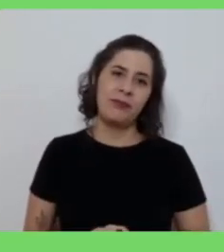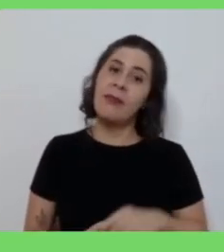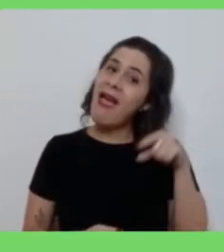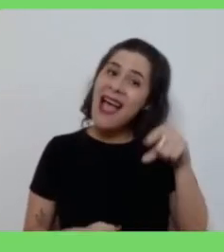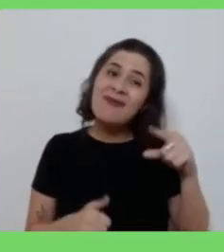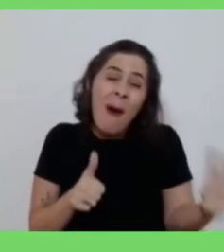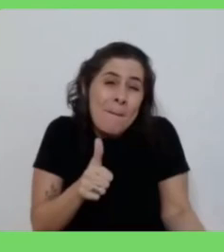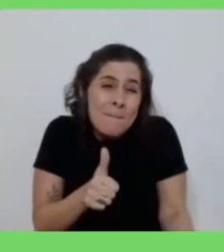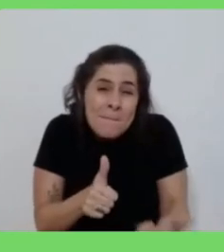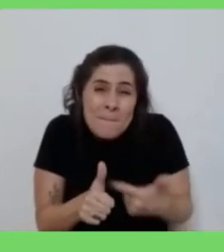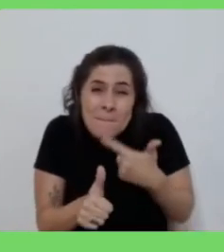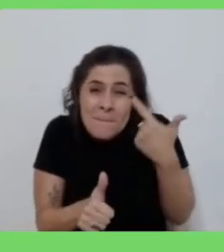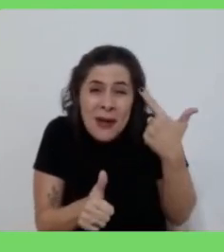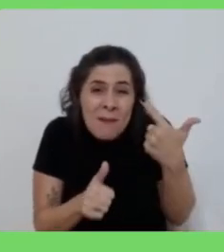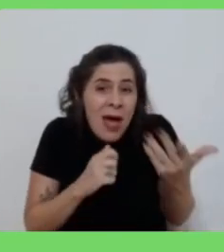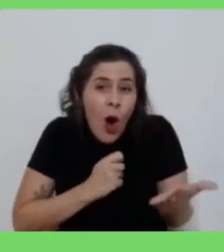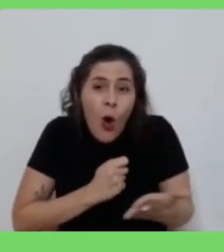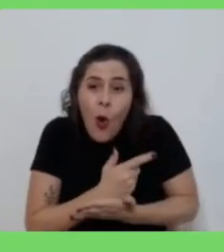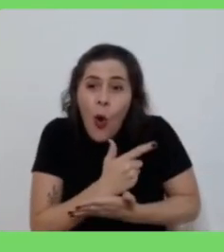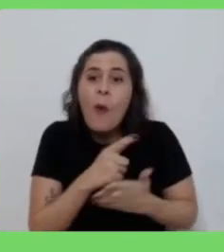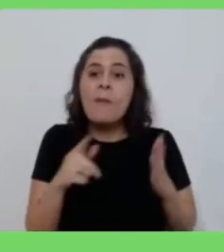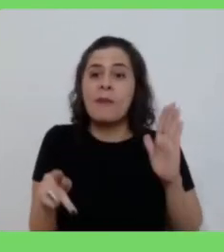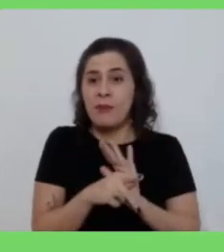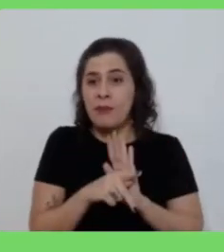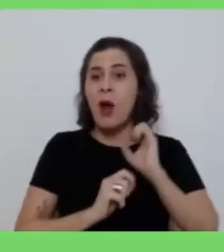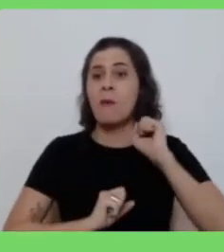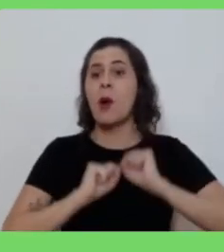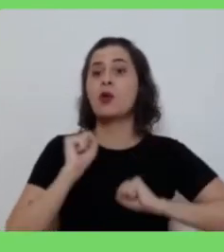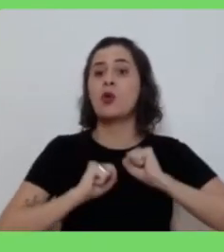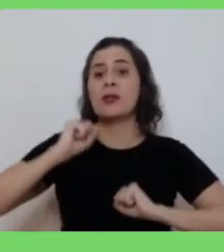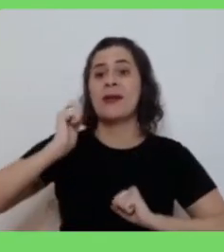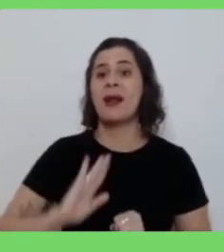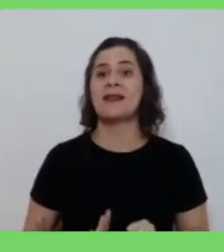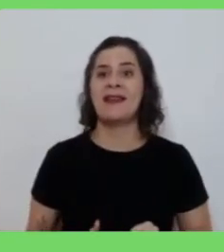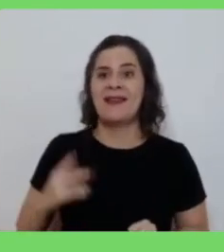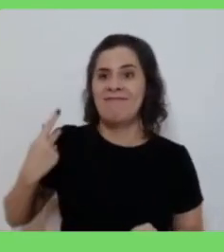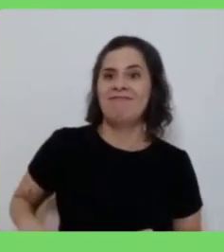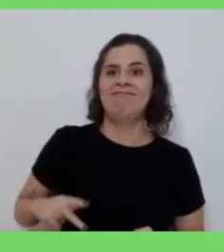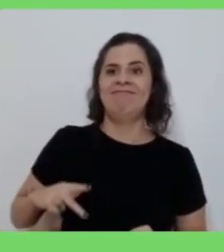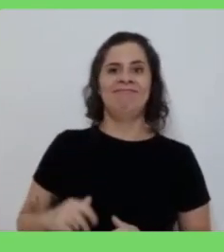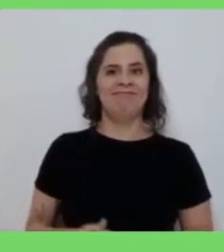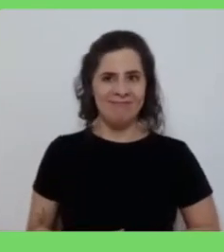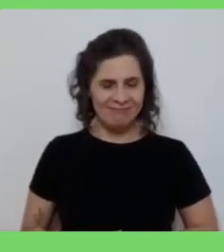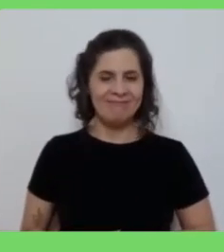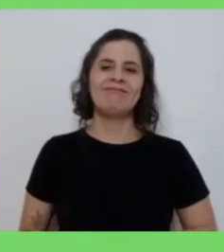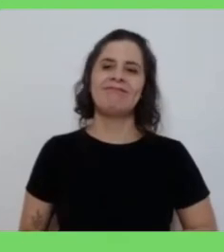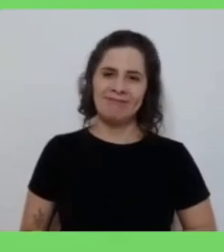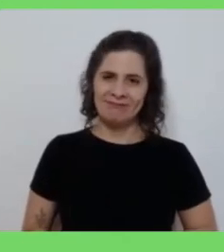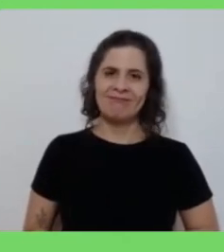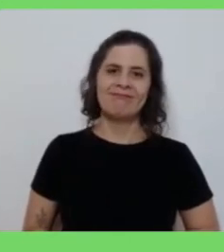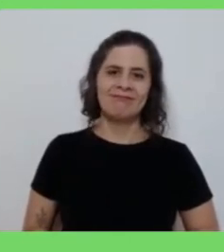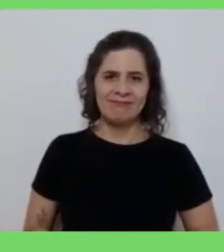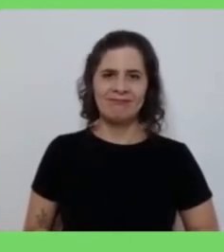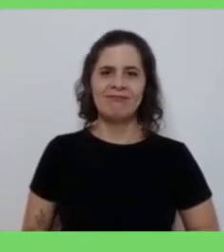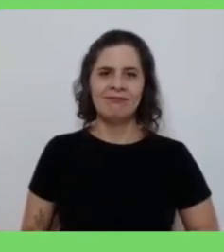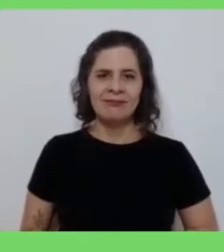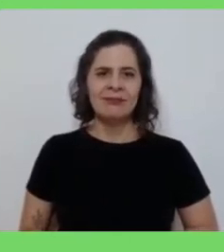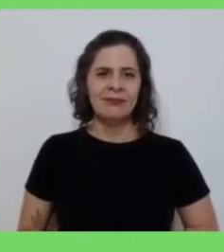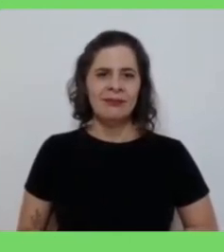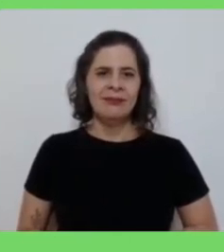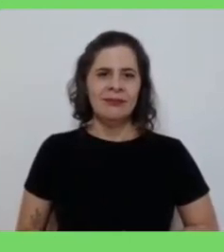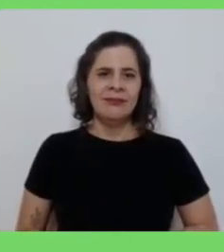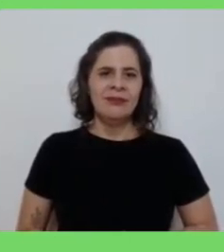primeira Grande compra né da dentro da indústria brasileira de games isso aí eh